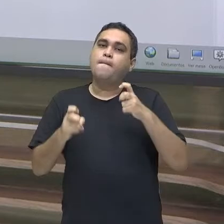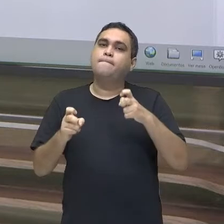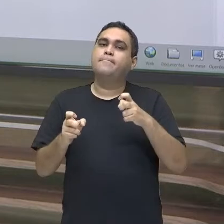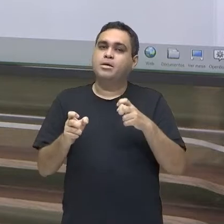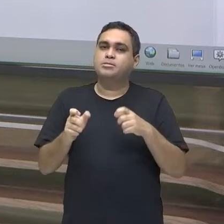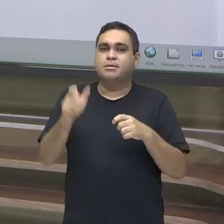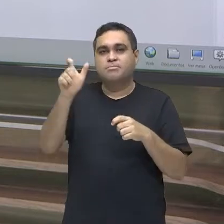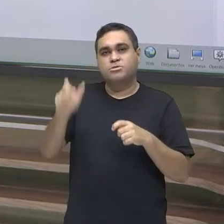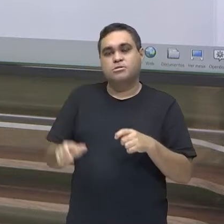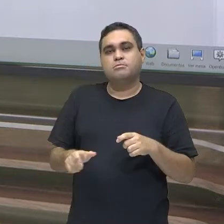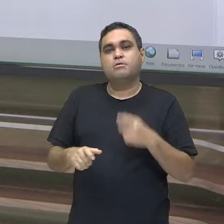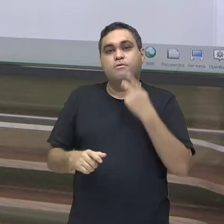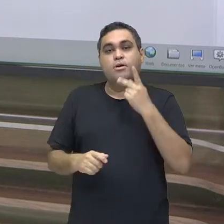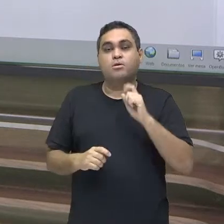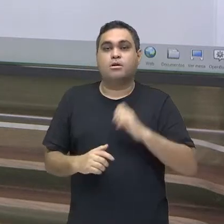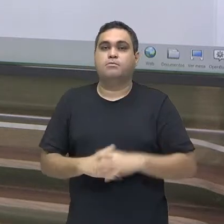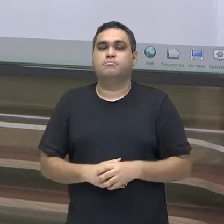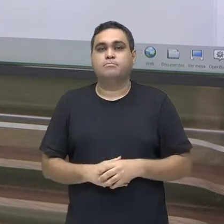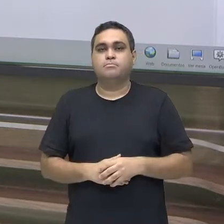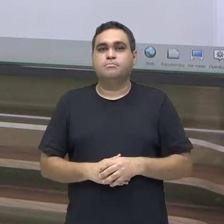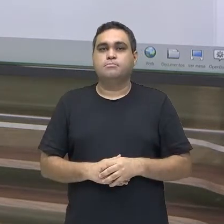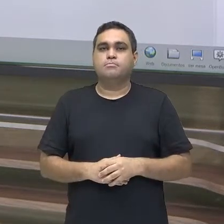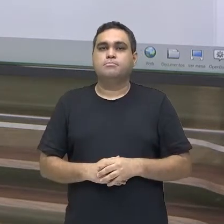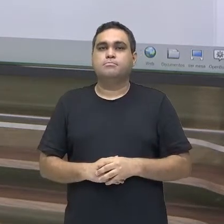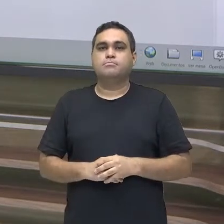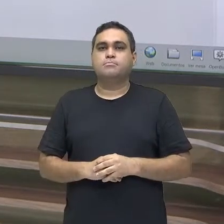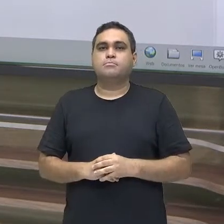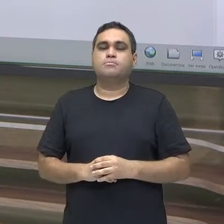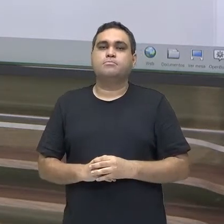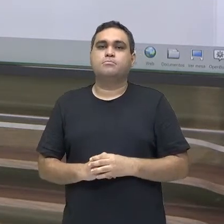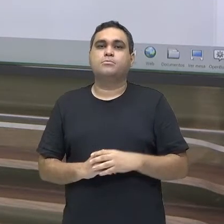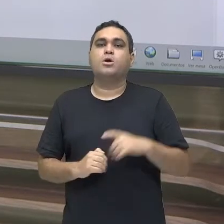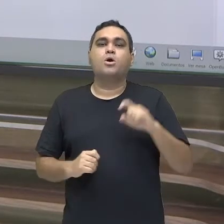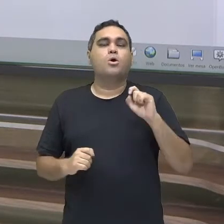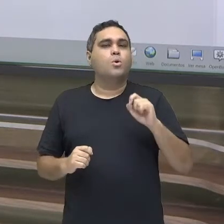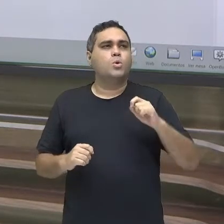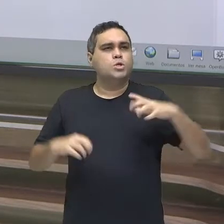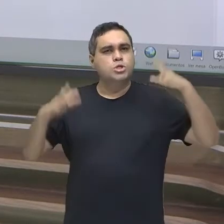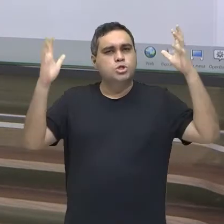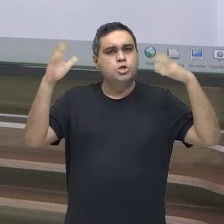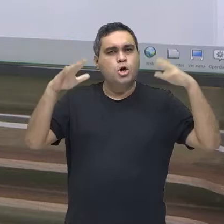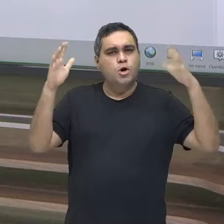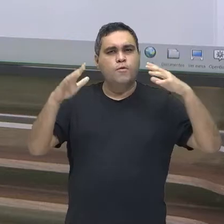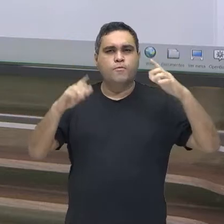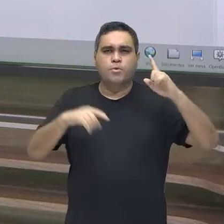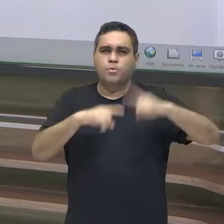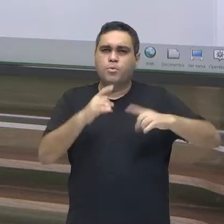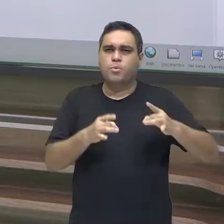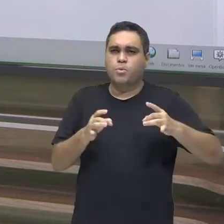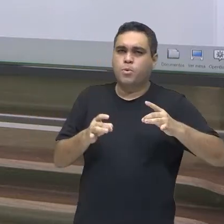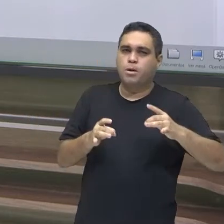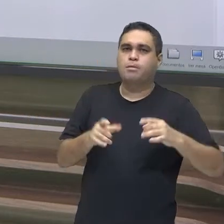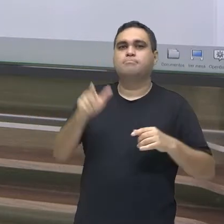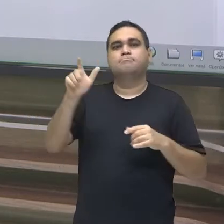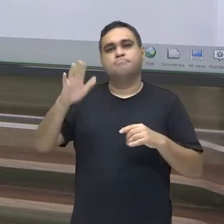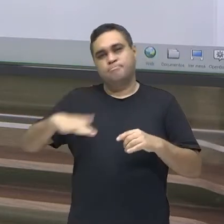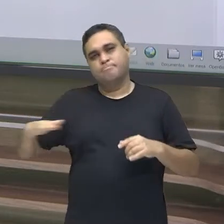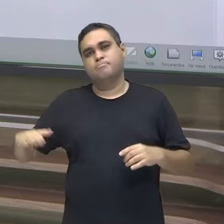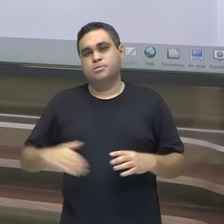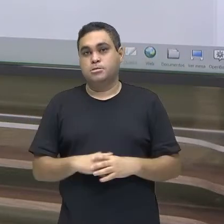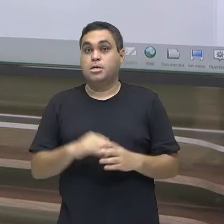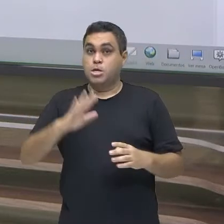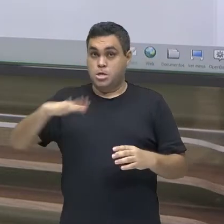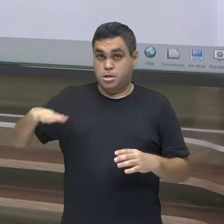sujeito. Quando eu digo, o que choviam na distribuição de brindes, eu tenho uma resposta, crianças. Crianças, portanto,